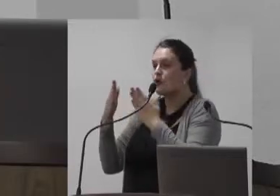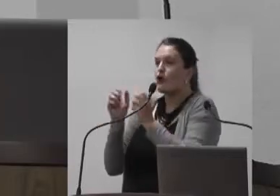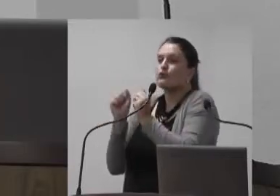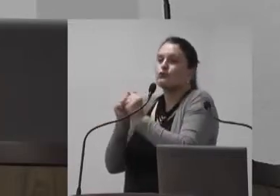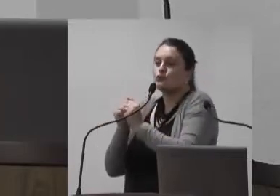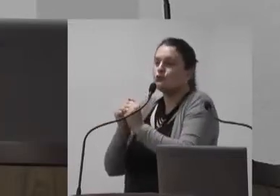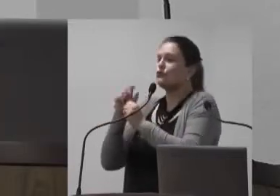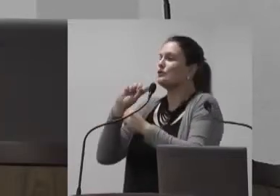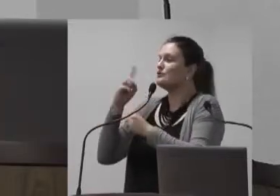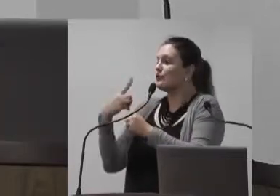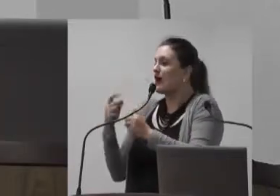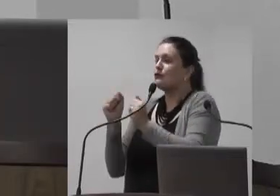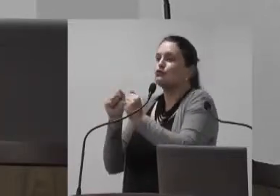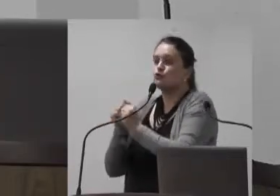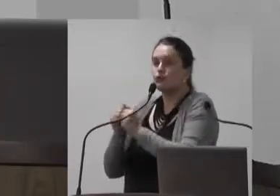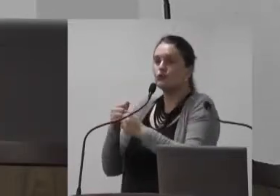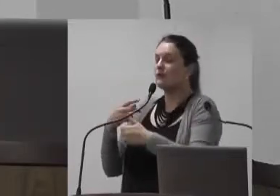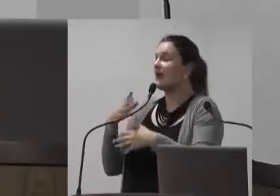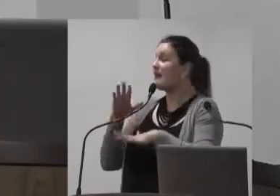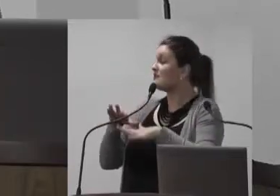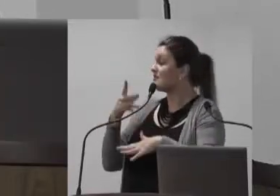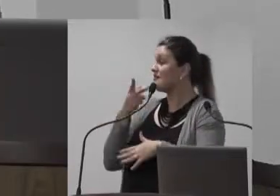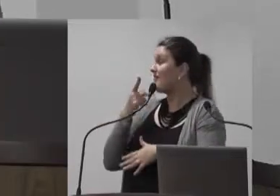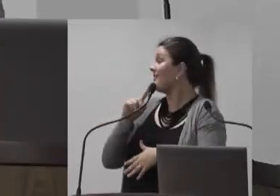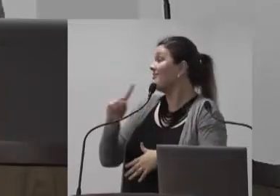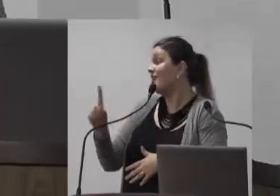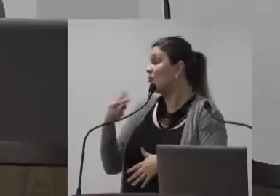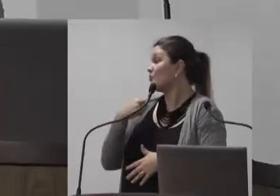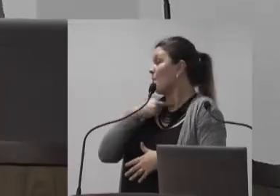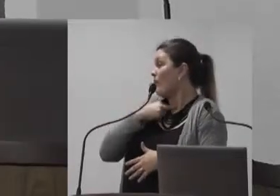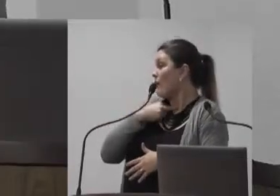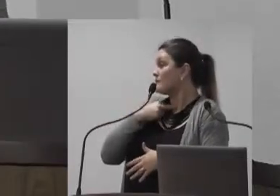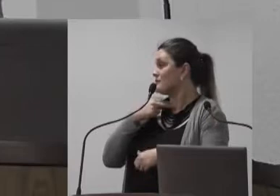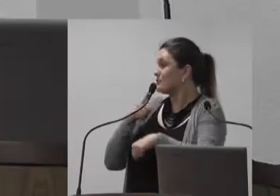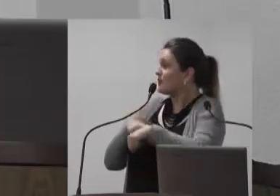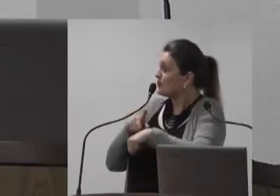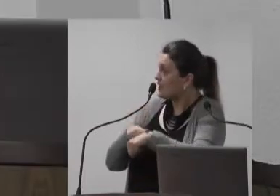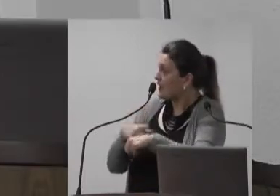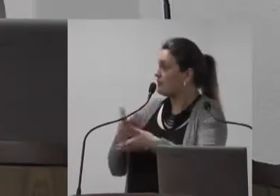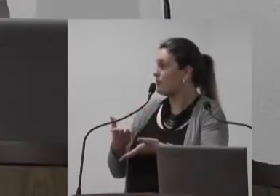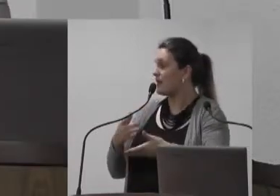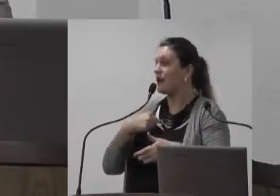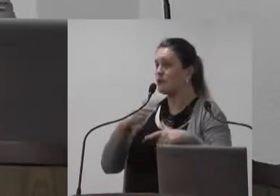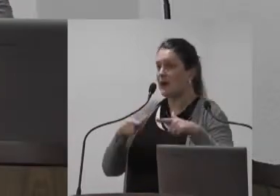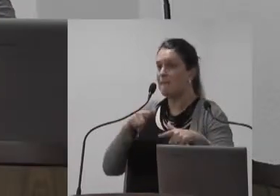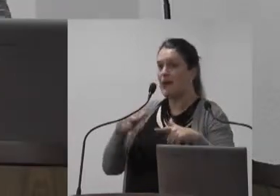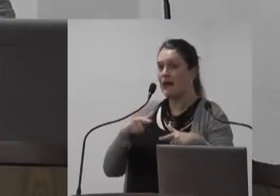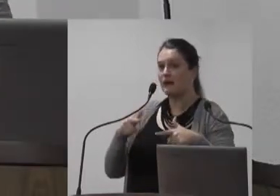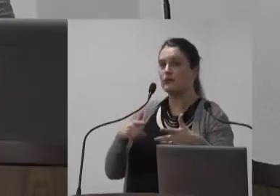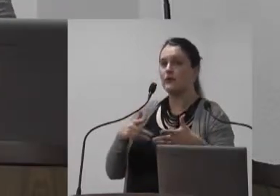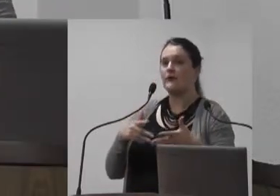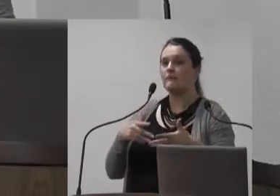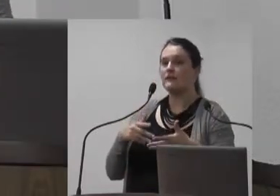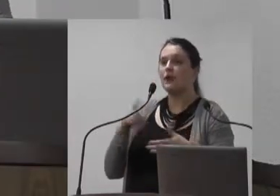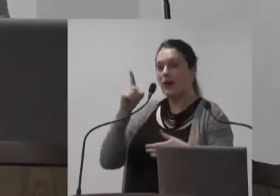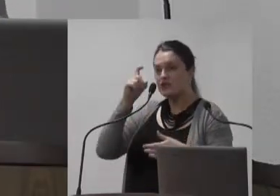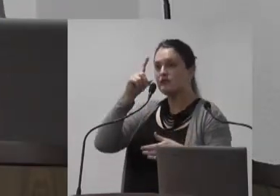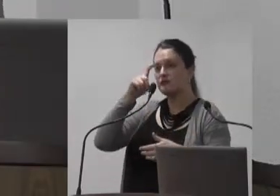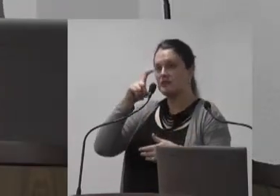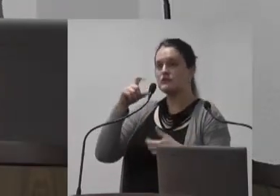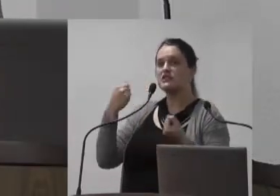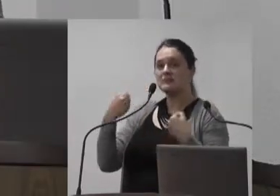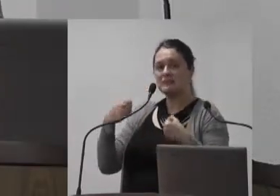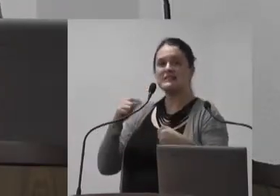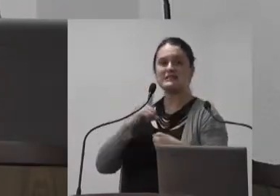no psicólogo, junto no advogado, junto, né? Às vezes você fala, não, eu não posso, não tenho tempo, né? Eu trabalho. Então,